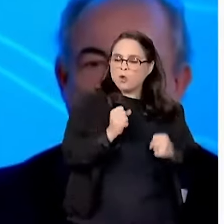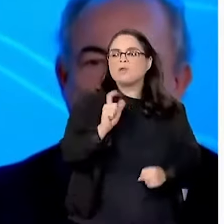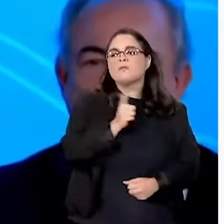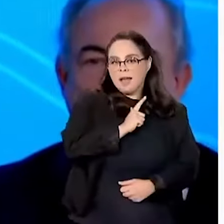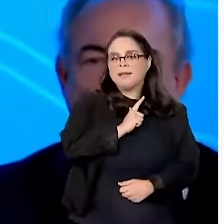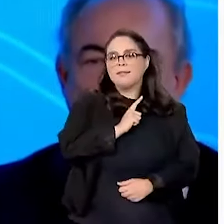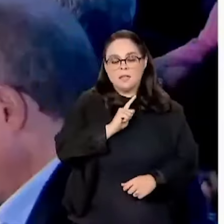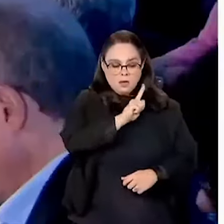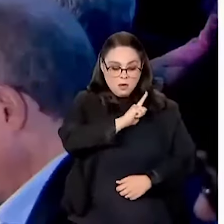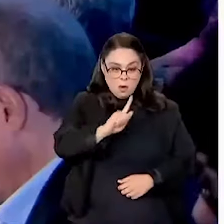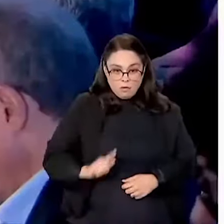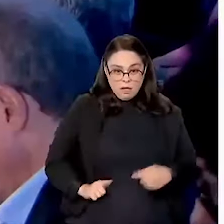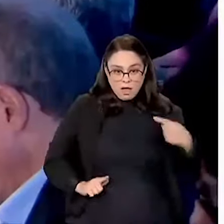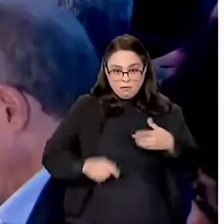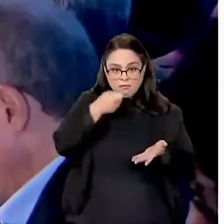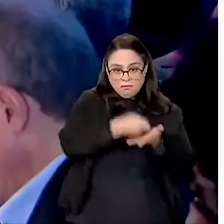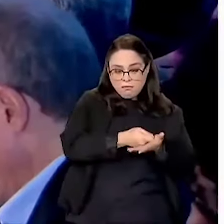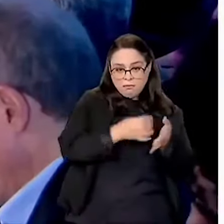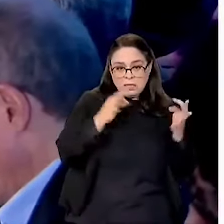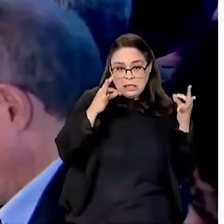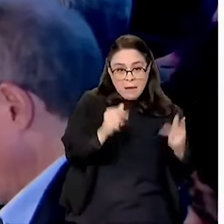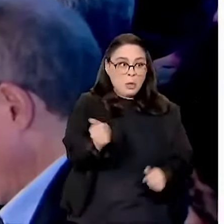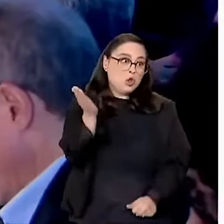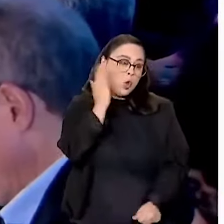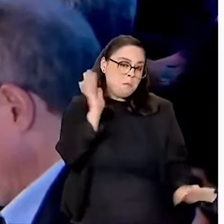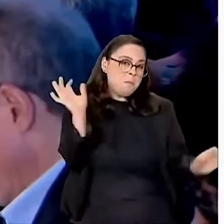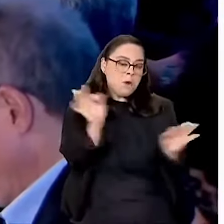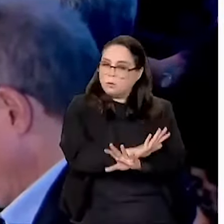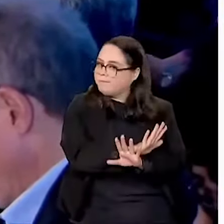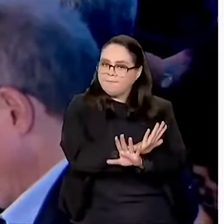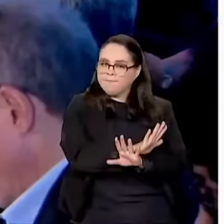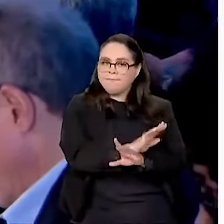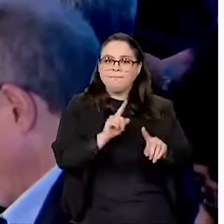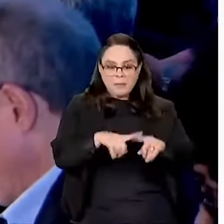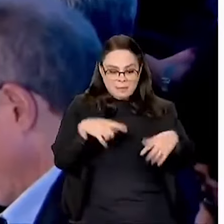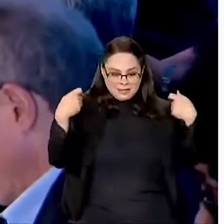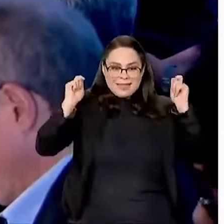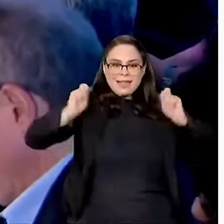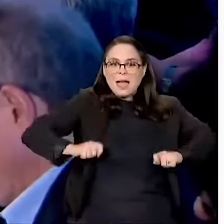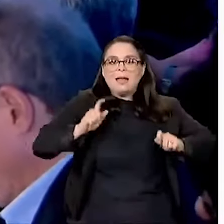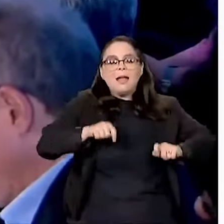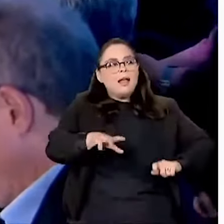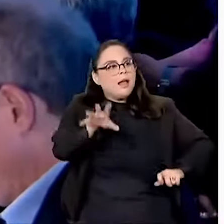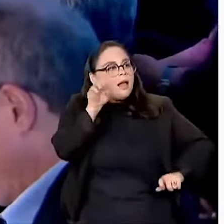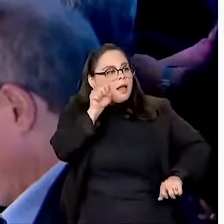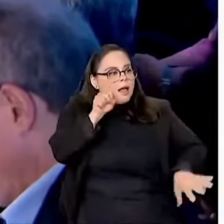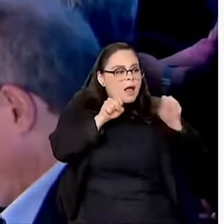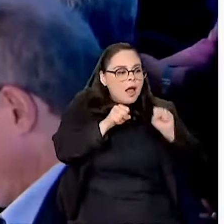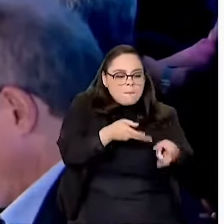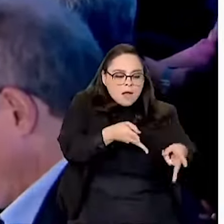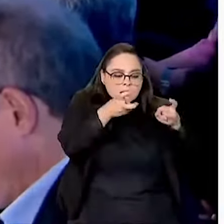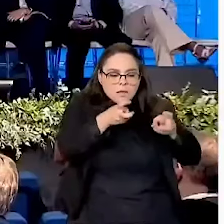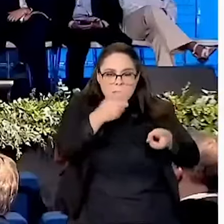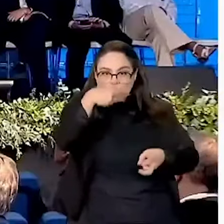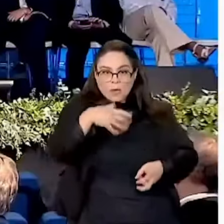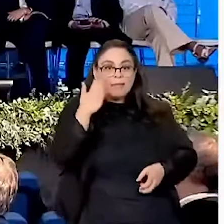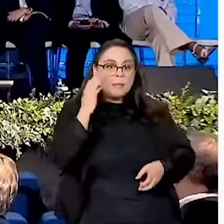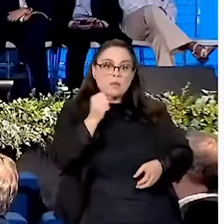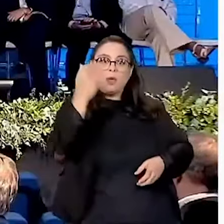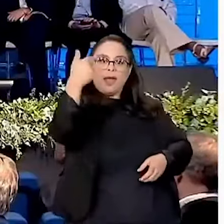um governo não é obrigado a saber de tudo. Um governo só tem que ter capacidade de ouvir. Ouvir as pessoas que sabem mais do que